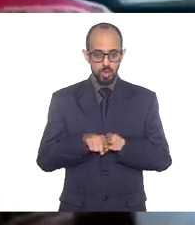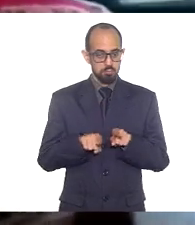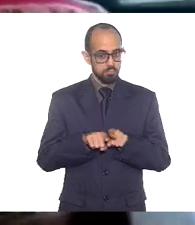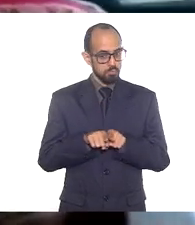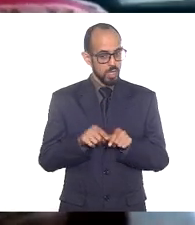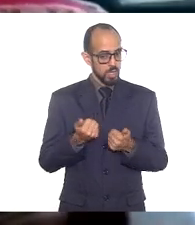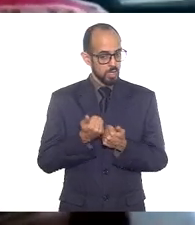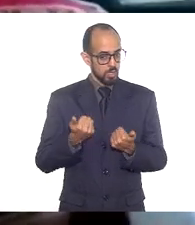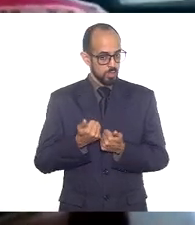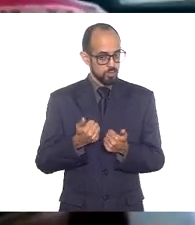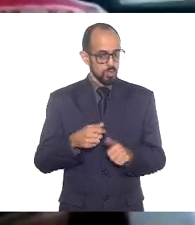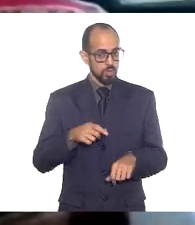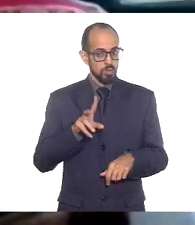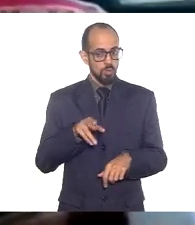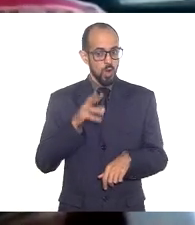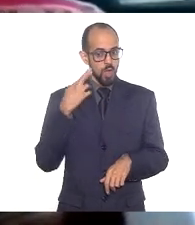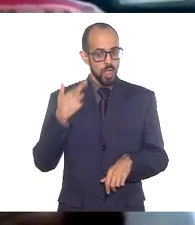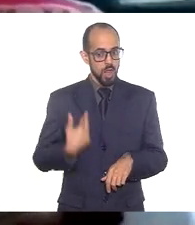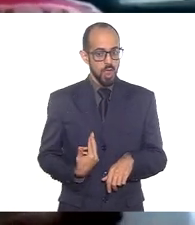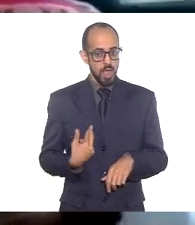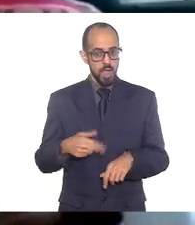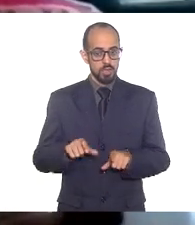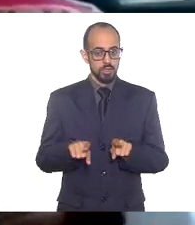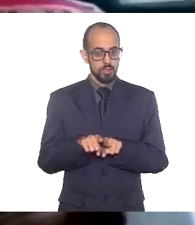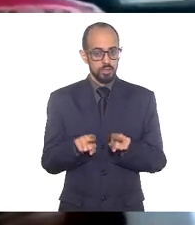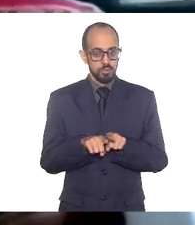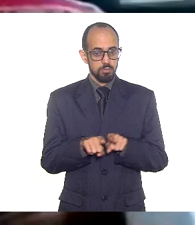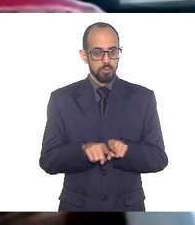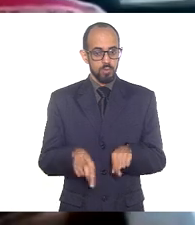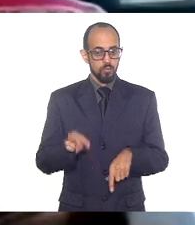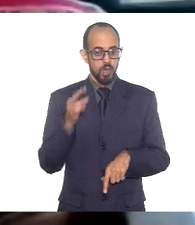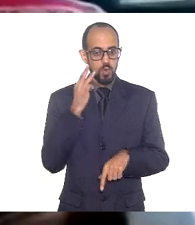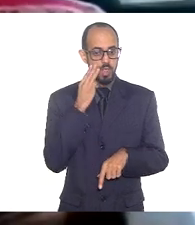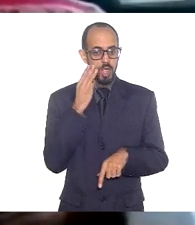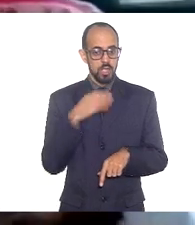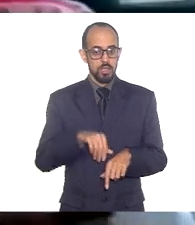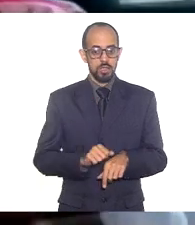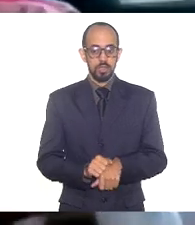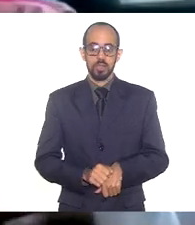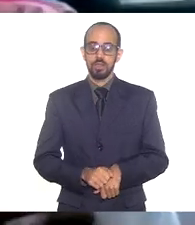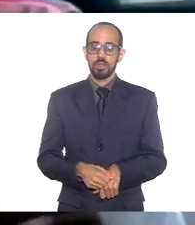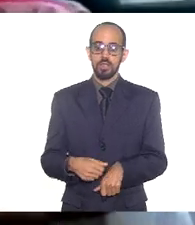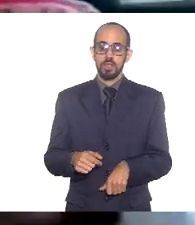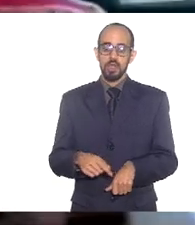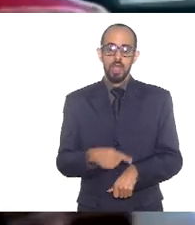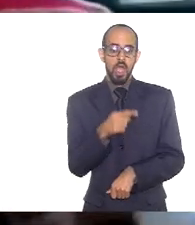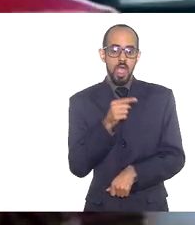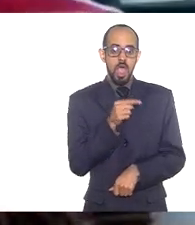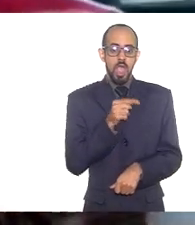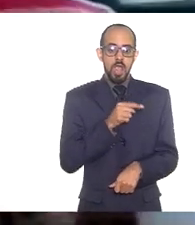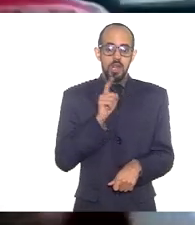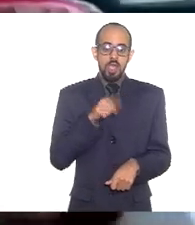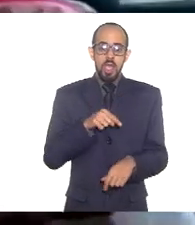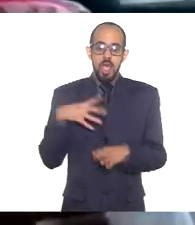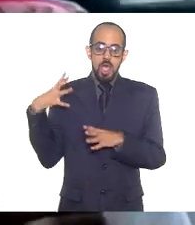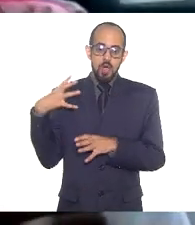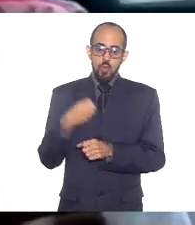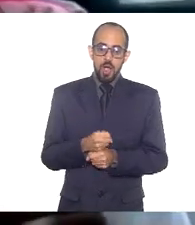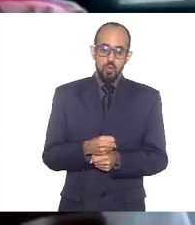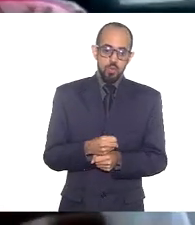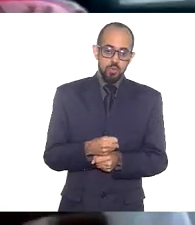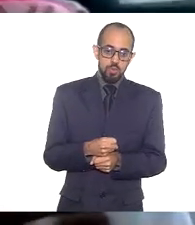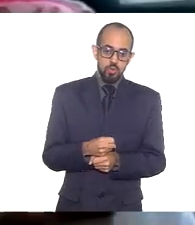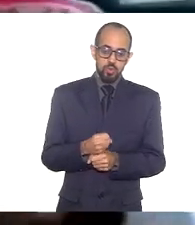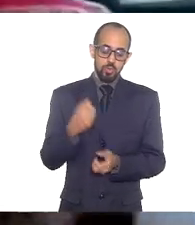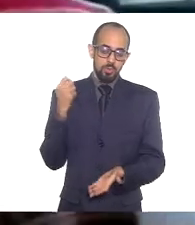aqui dela deputada Renata as forças dando deputados Alberti desde corresponde a macumba esse